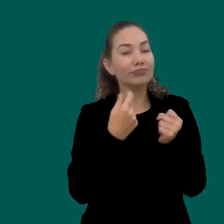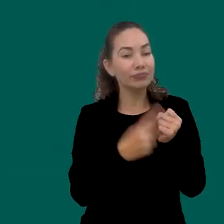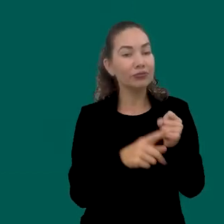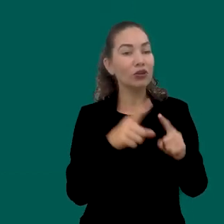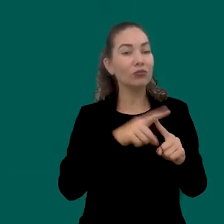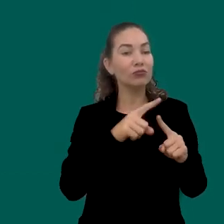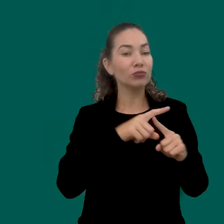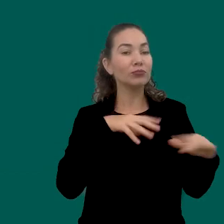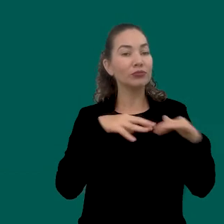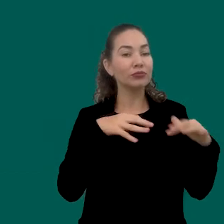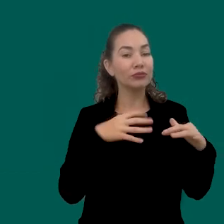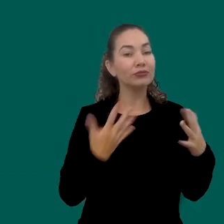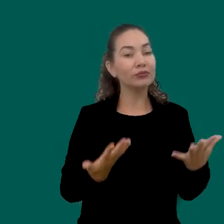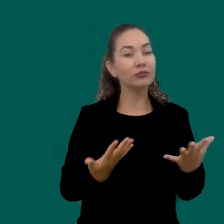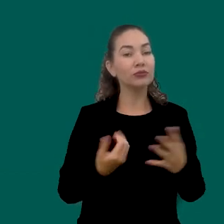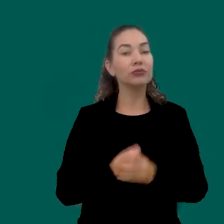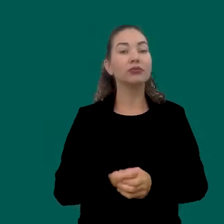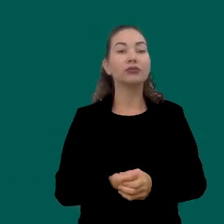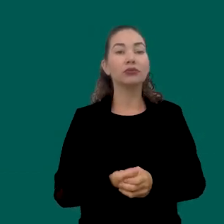de movimento,